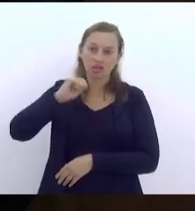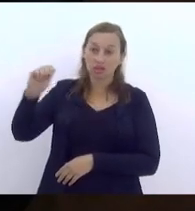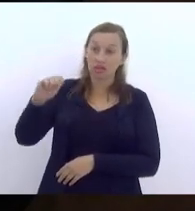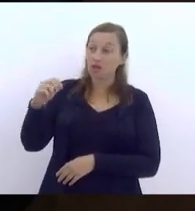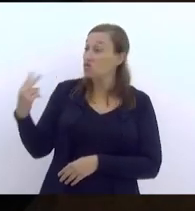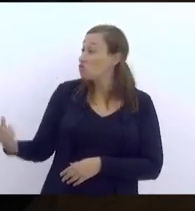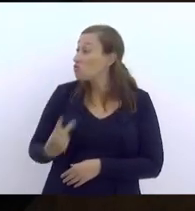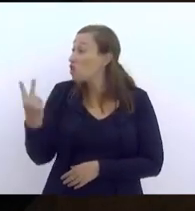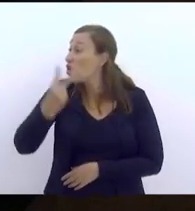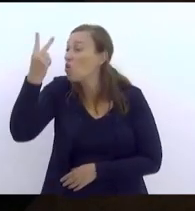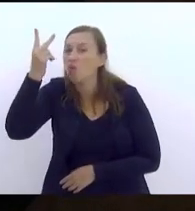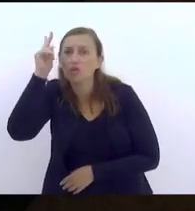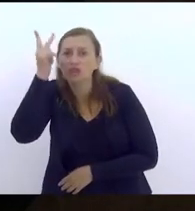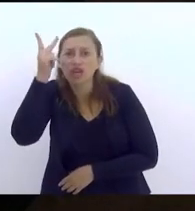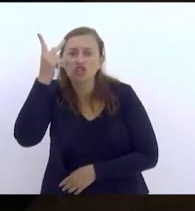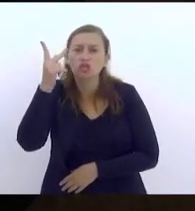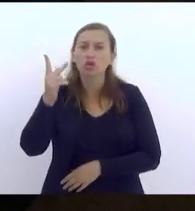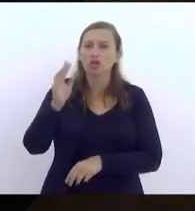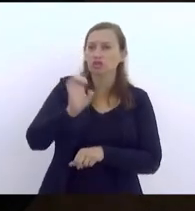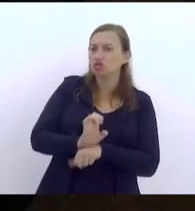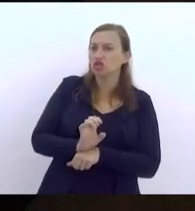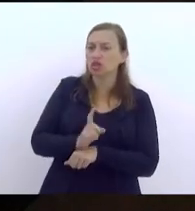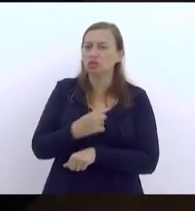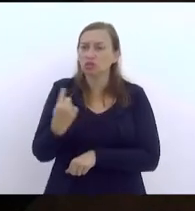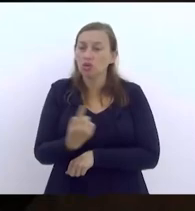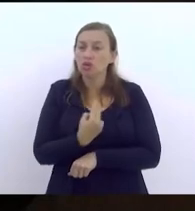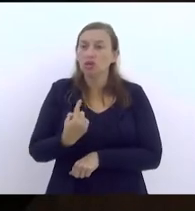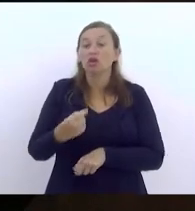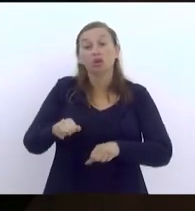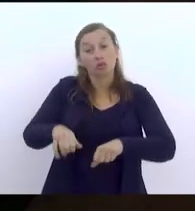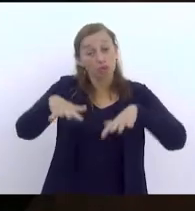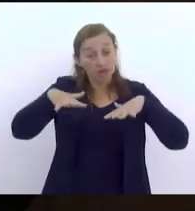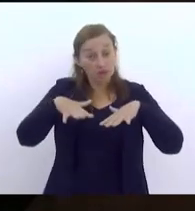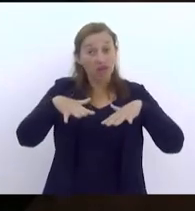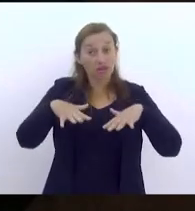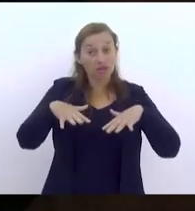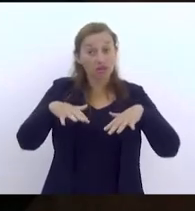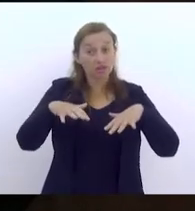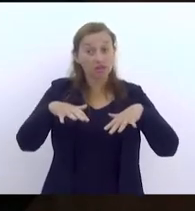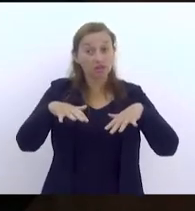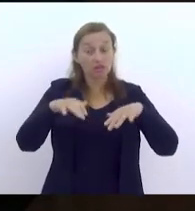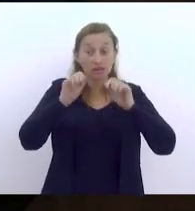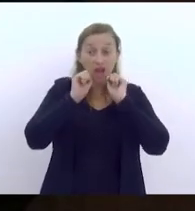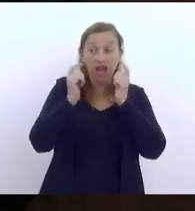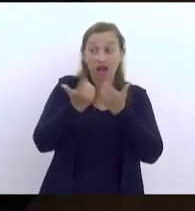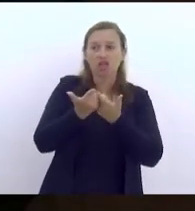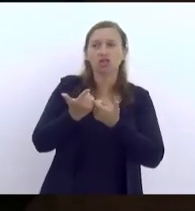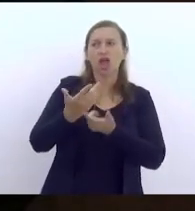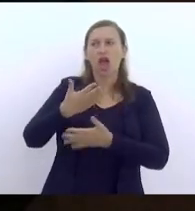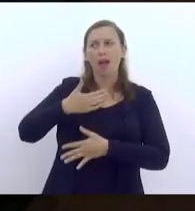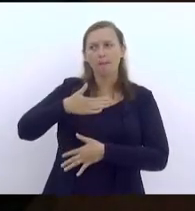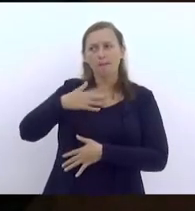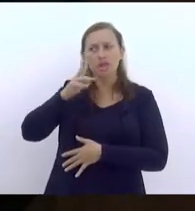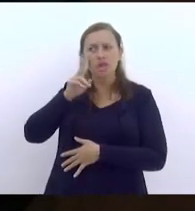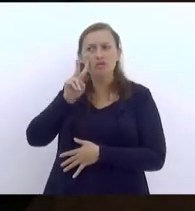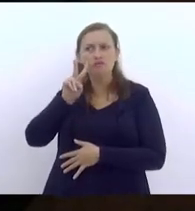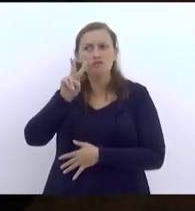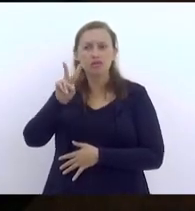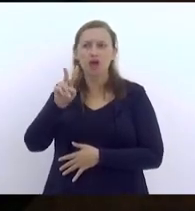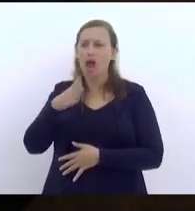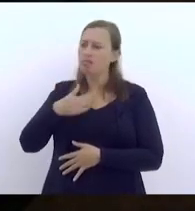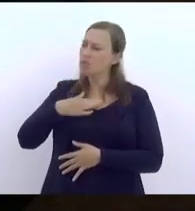história, a maior honraria do nosso Estado, e o plenário da Assembleia Legislativa, ao meu ver, a minha